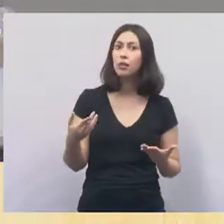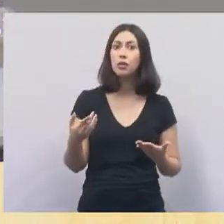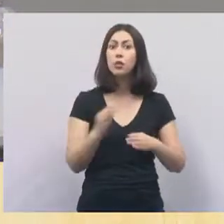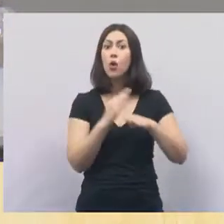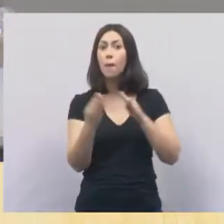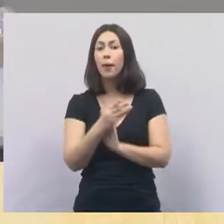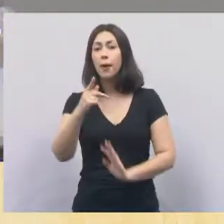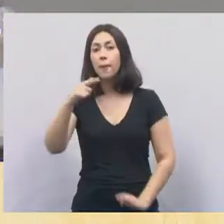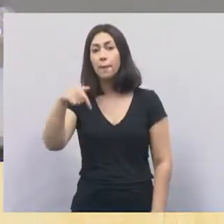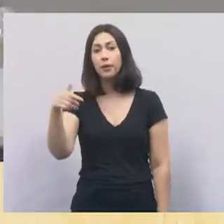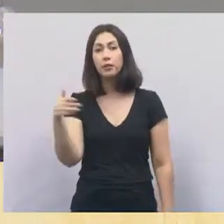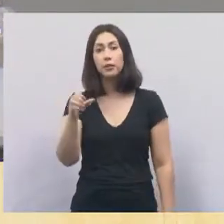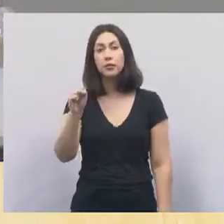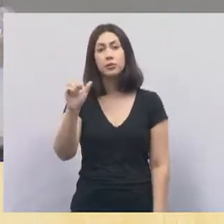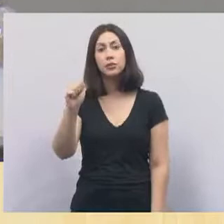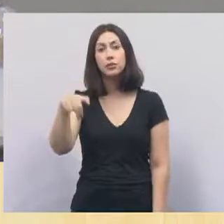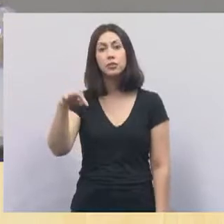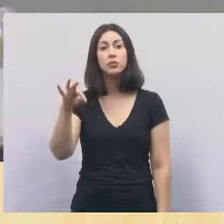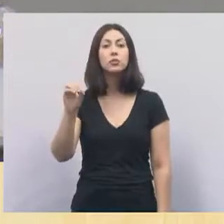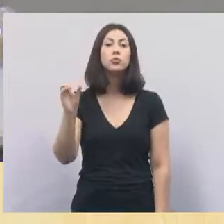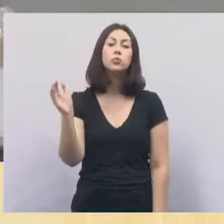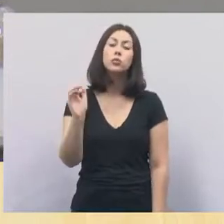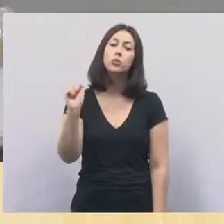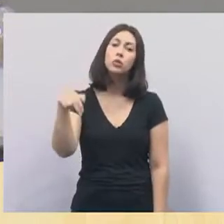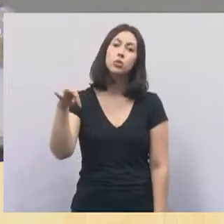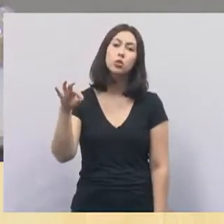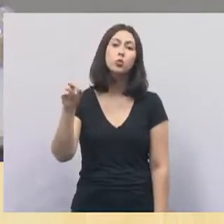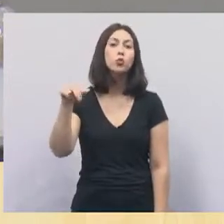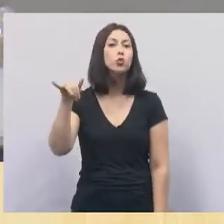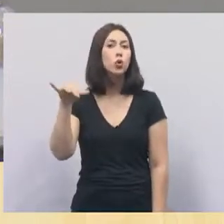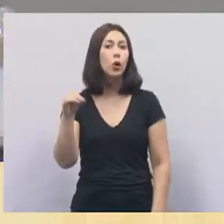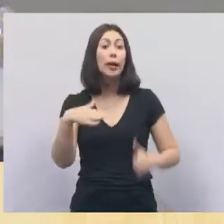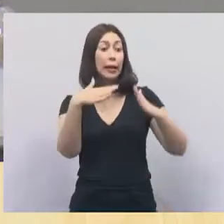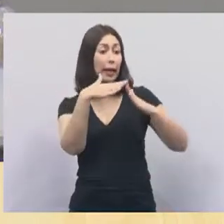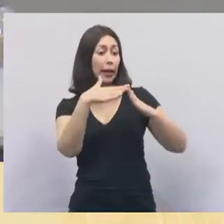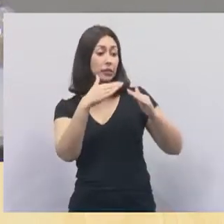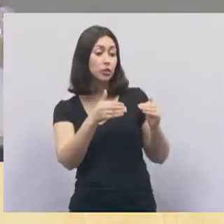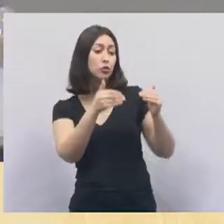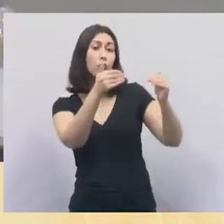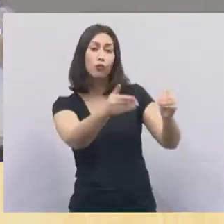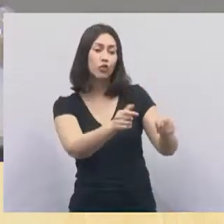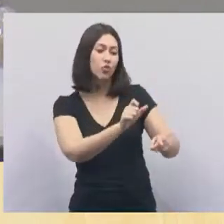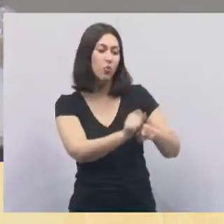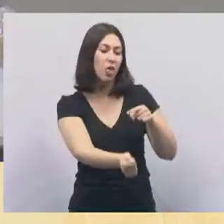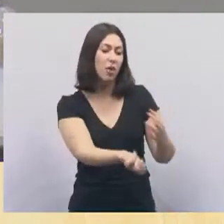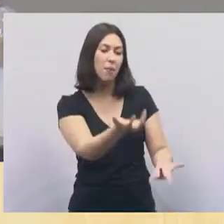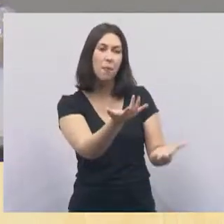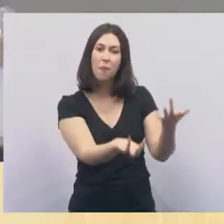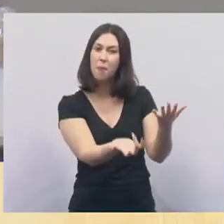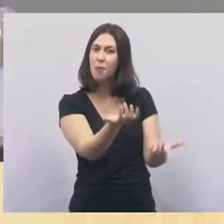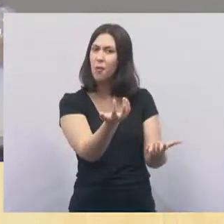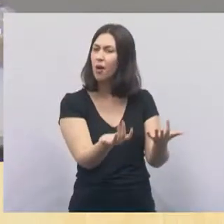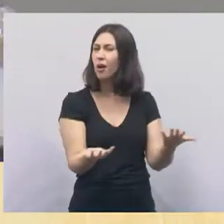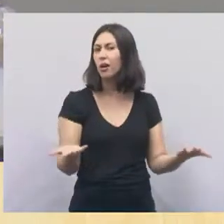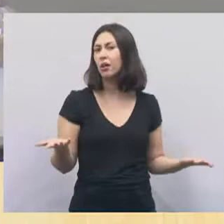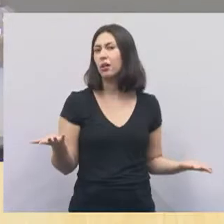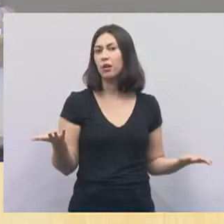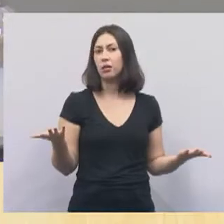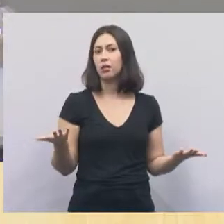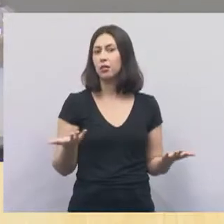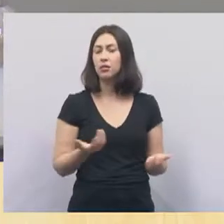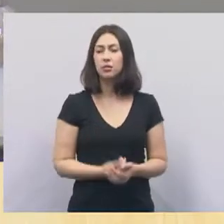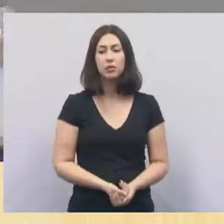Antônio dentro da casa da pessoa no fundo do quintal queimando o resto de Mato Seco